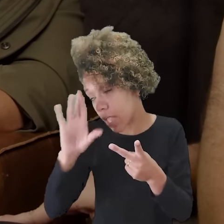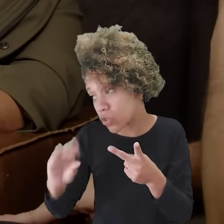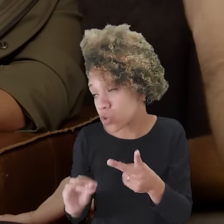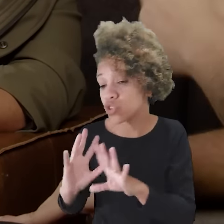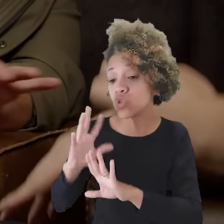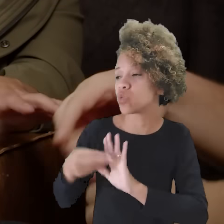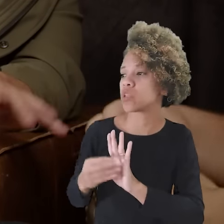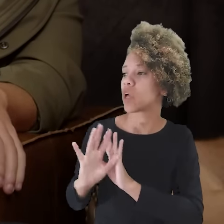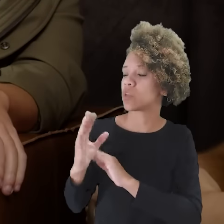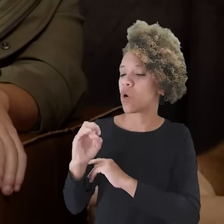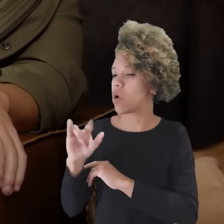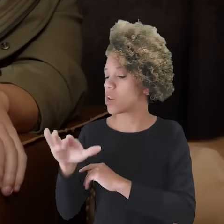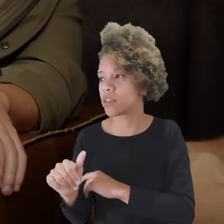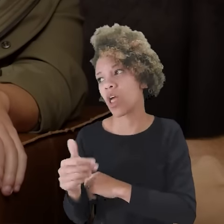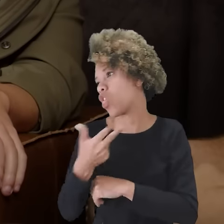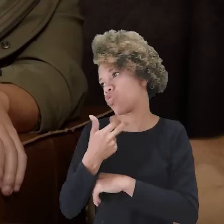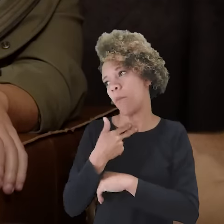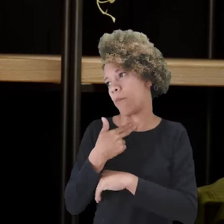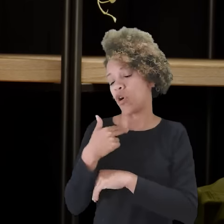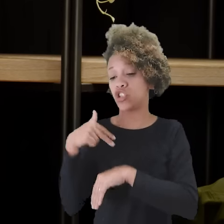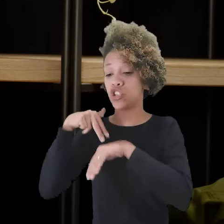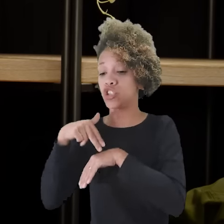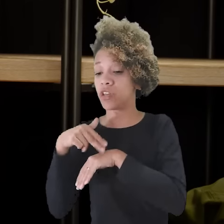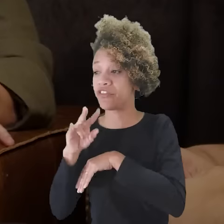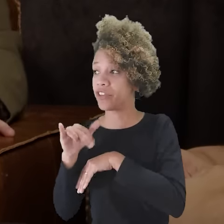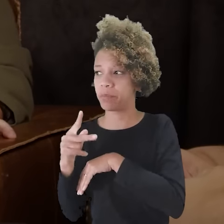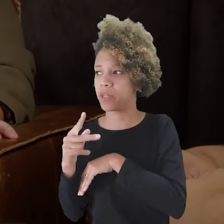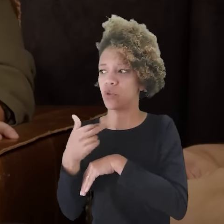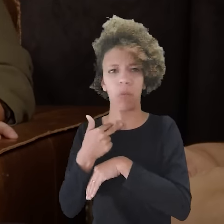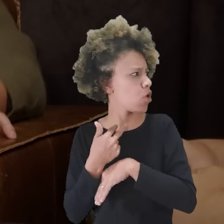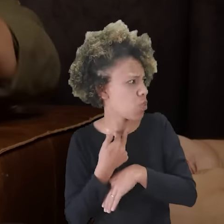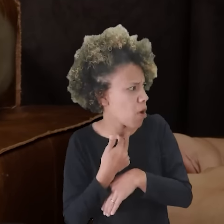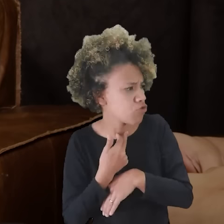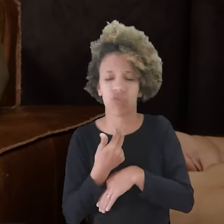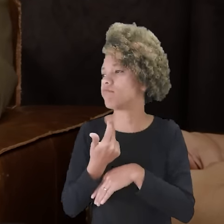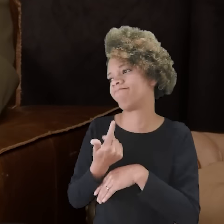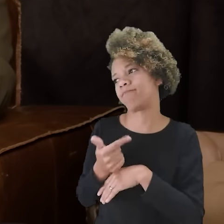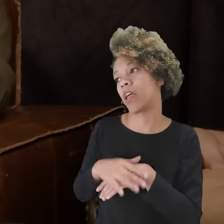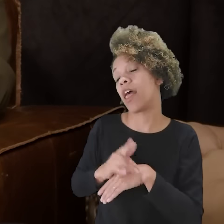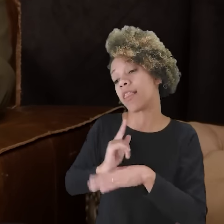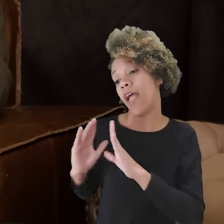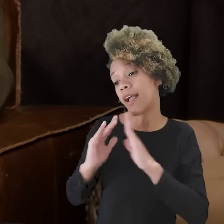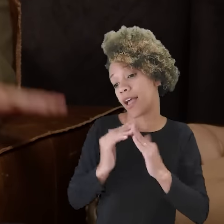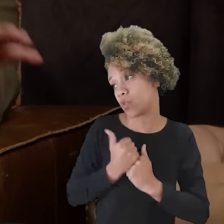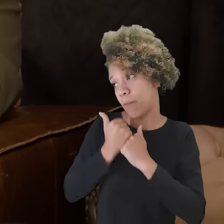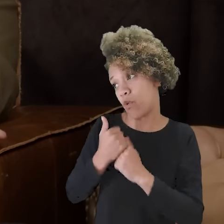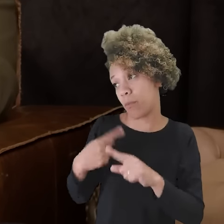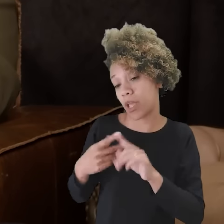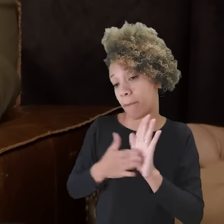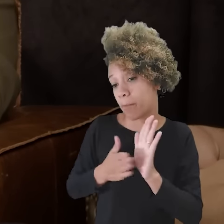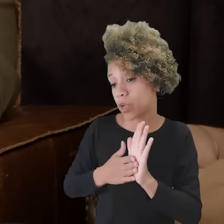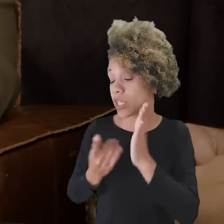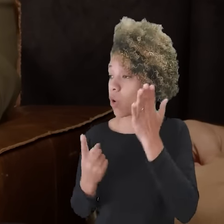na geladeira de Olinda não pode ter mais camarote e a parte fora não pode entender tem as casas de apoio porque a ideia do carnaval